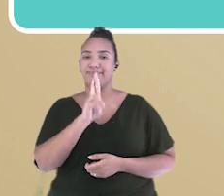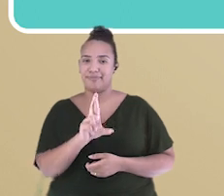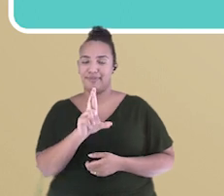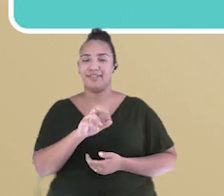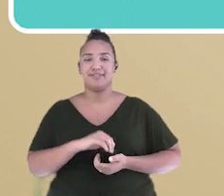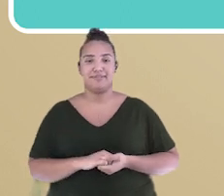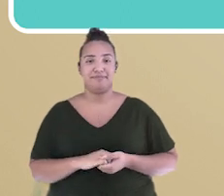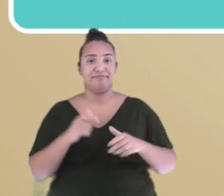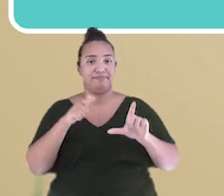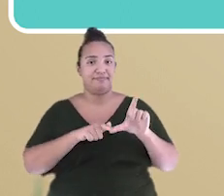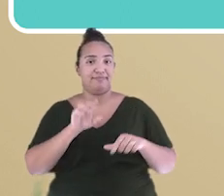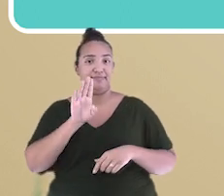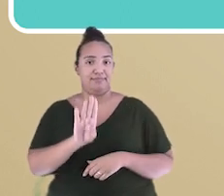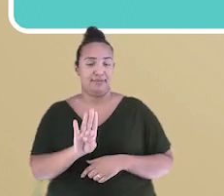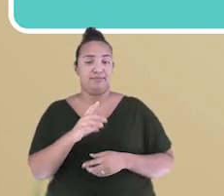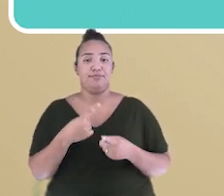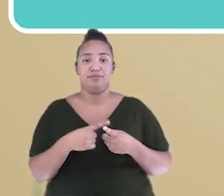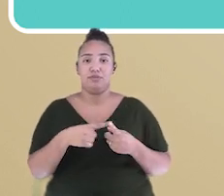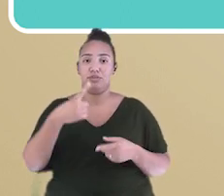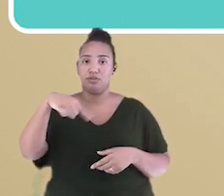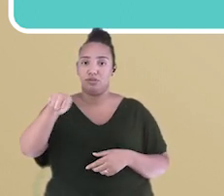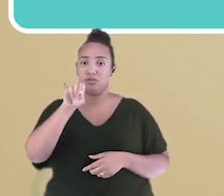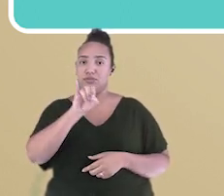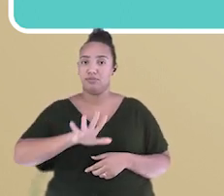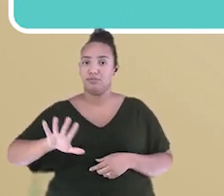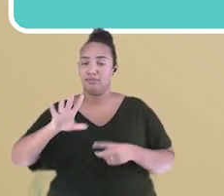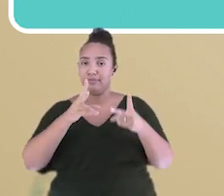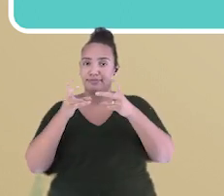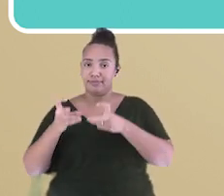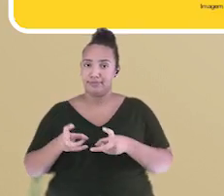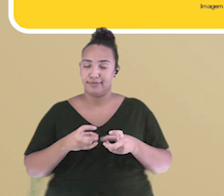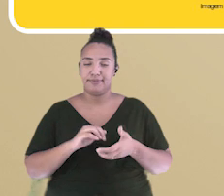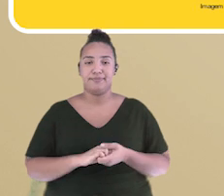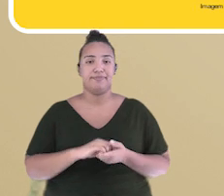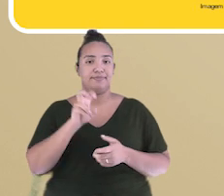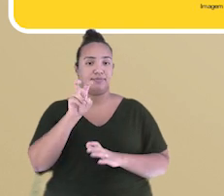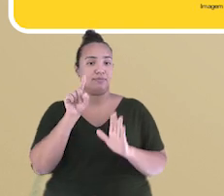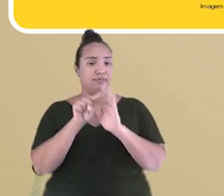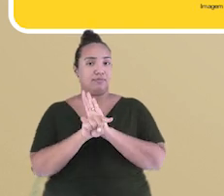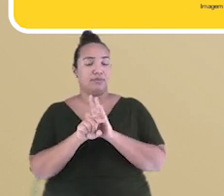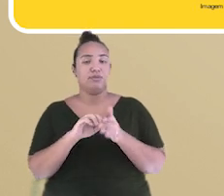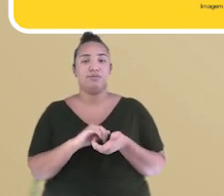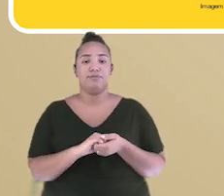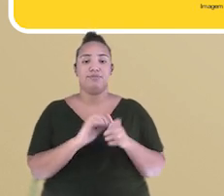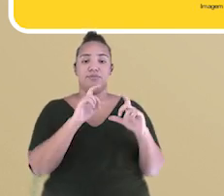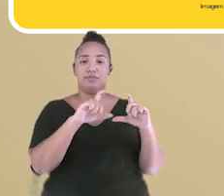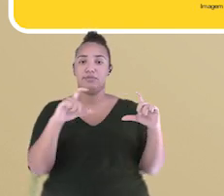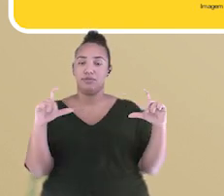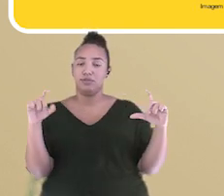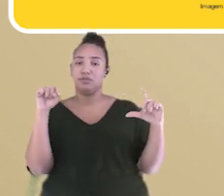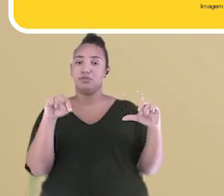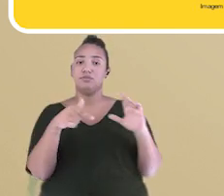Resposta da questão 4, letra B, porque fizemos a leitura das imagens. Questão 5. Nessa